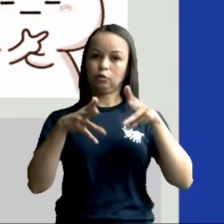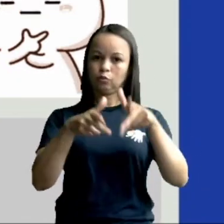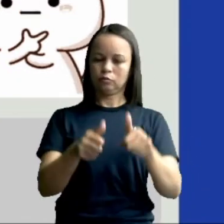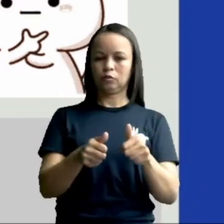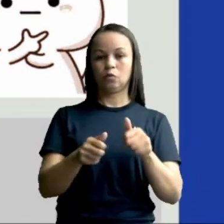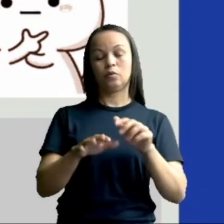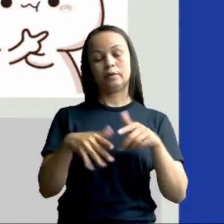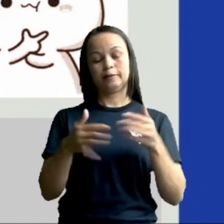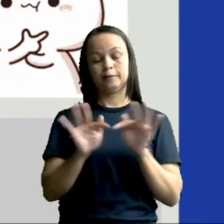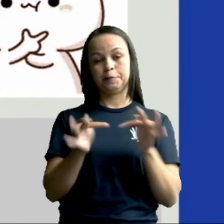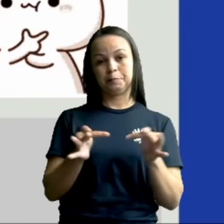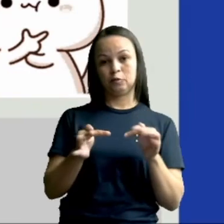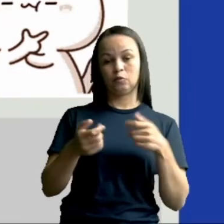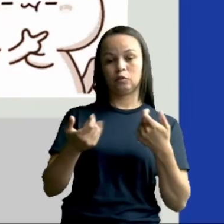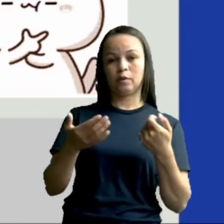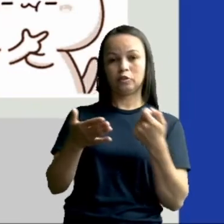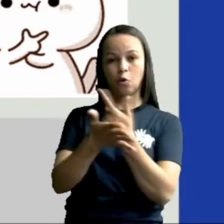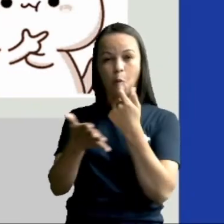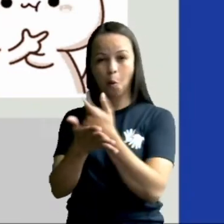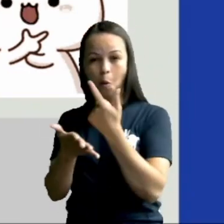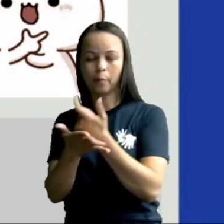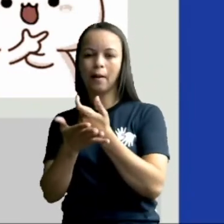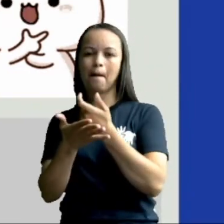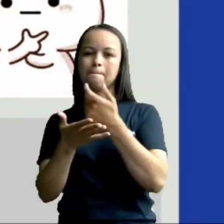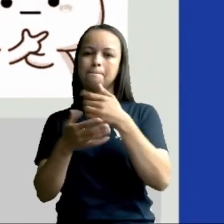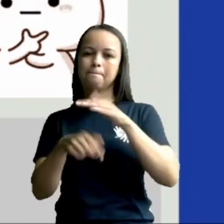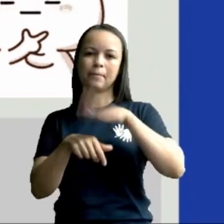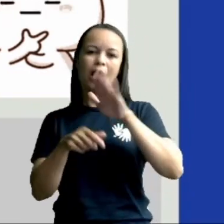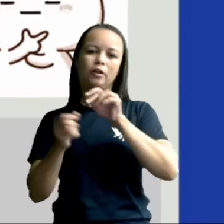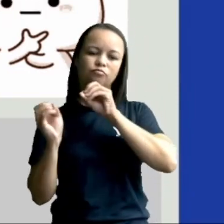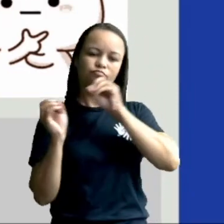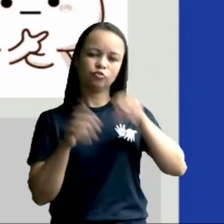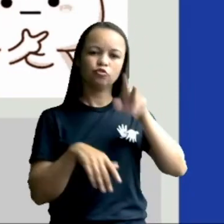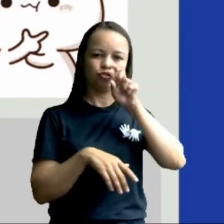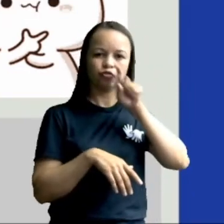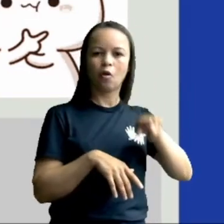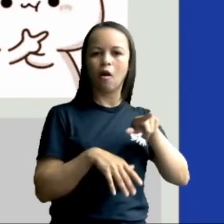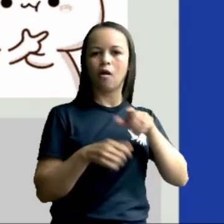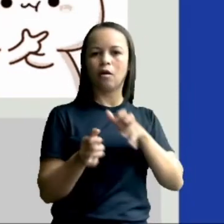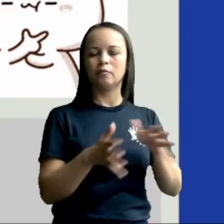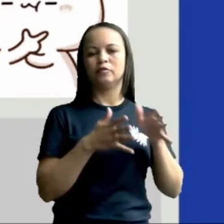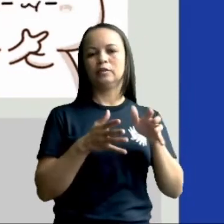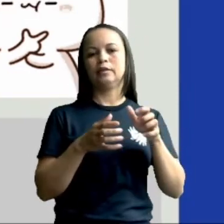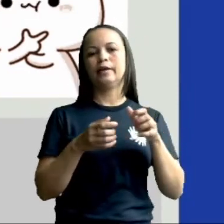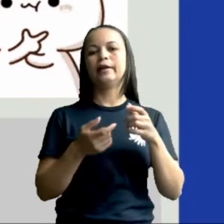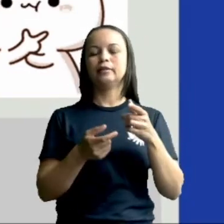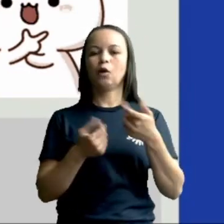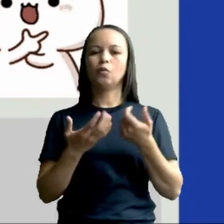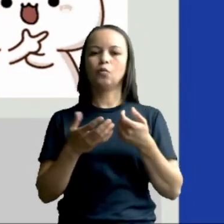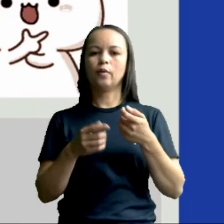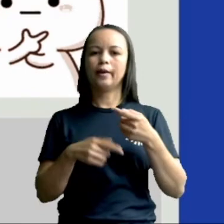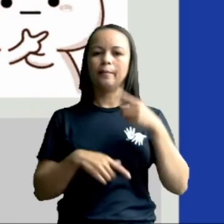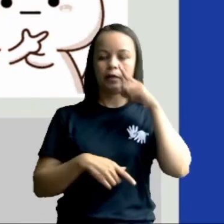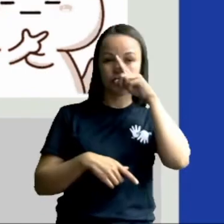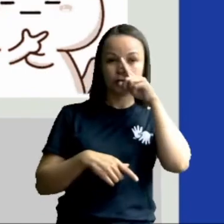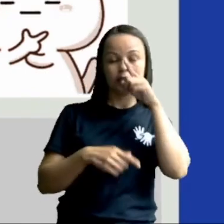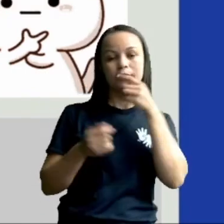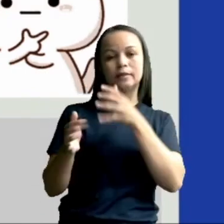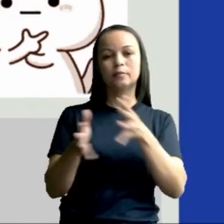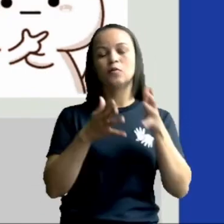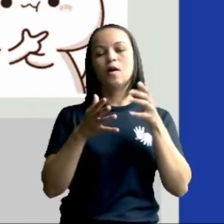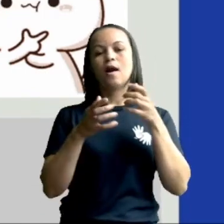mais a gente compra, mais a gente joga fora. E nessa, desperdiçamos também água e energia. Esse é o planeta